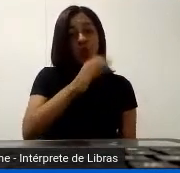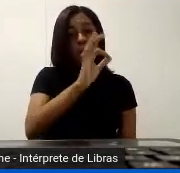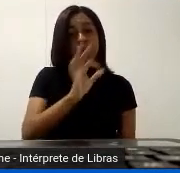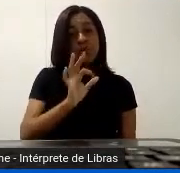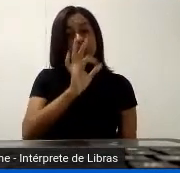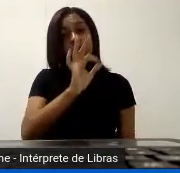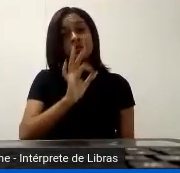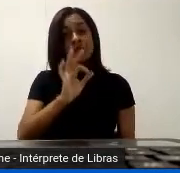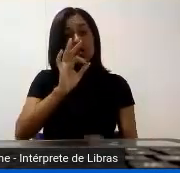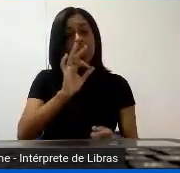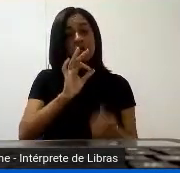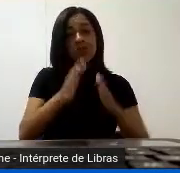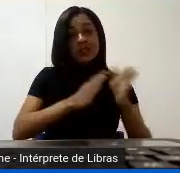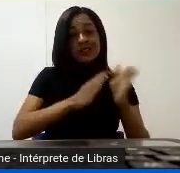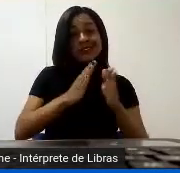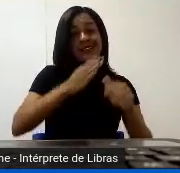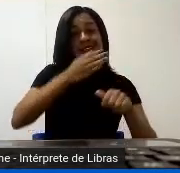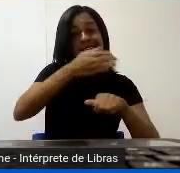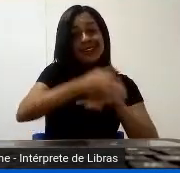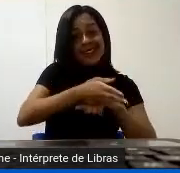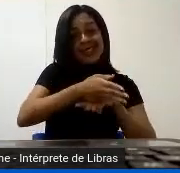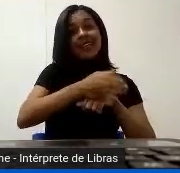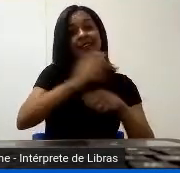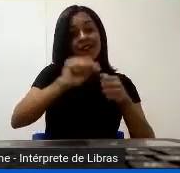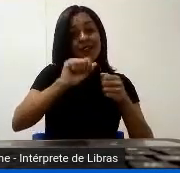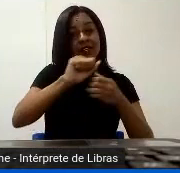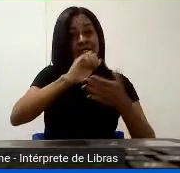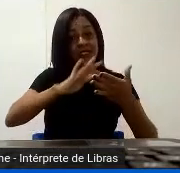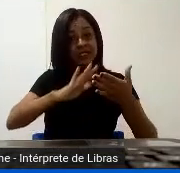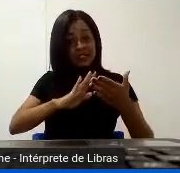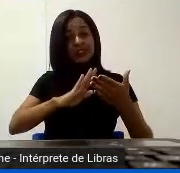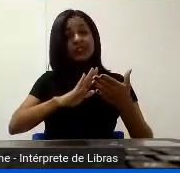atividade acadêmica ou alguma atividade escolar